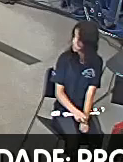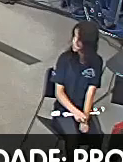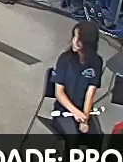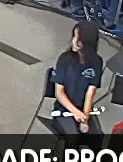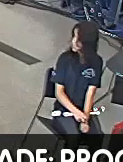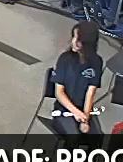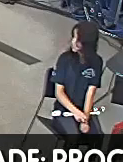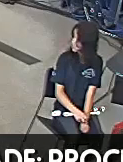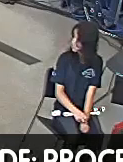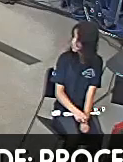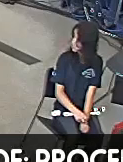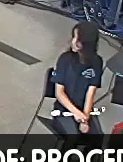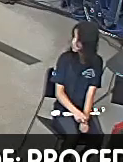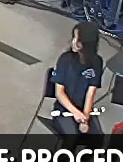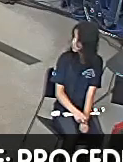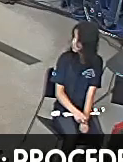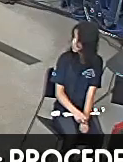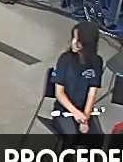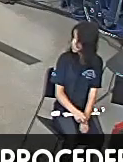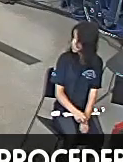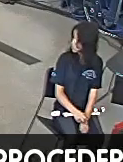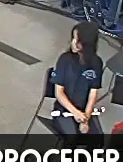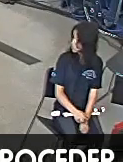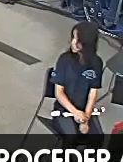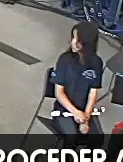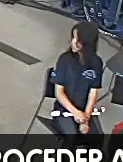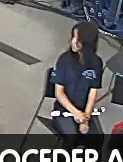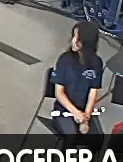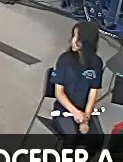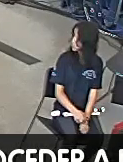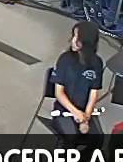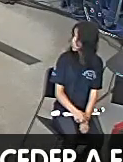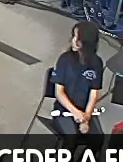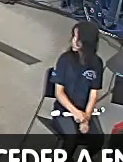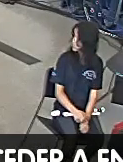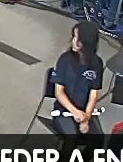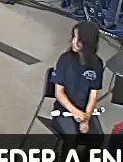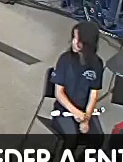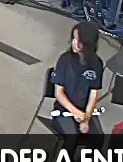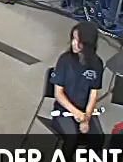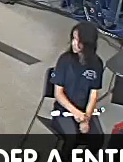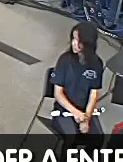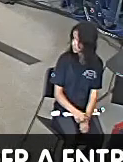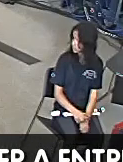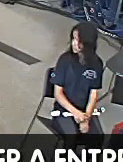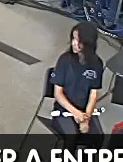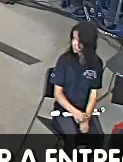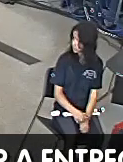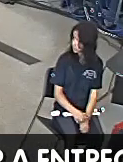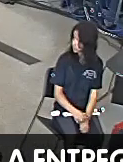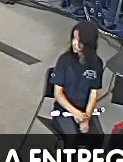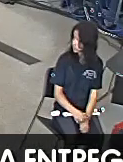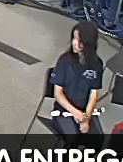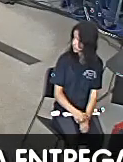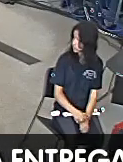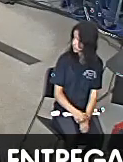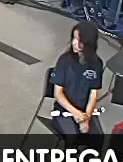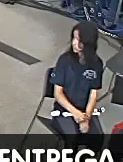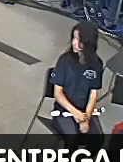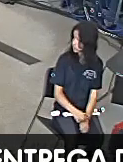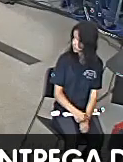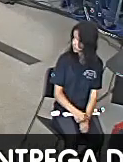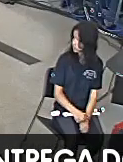saudando todas as irmãs presentes e ausentes, mas que recebem também